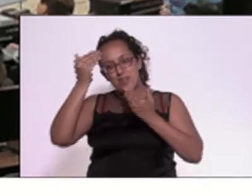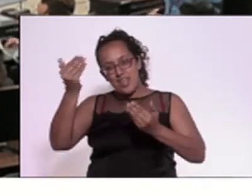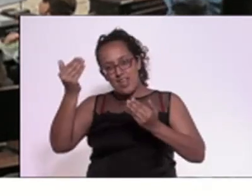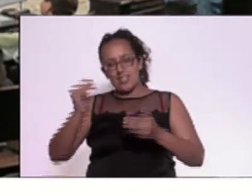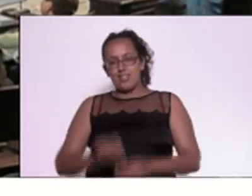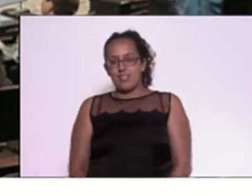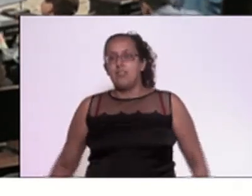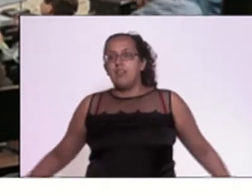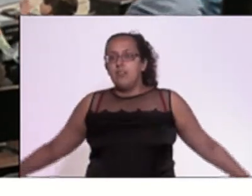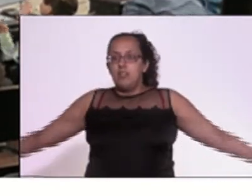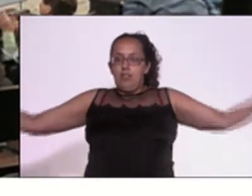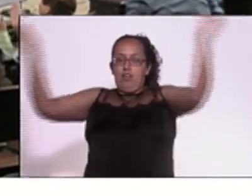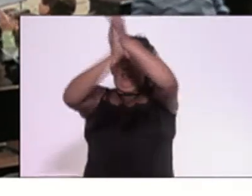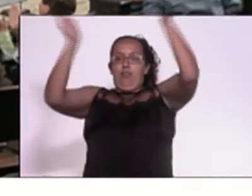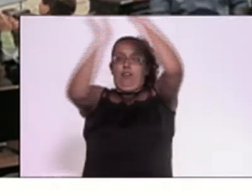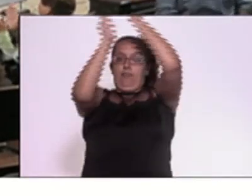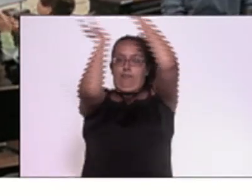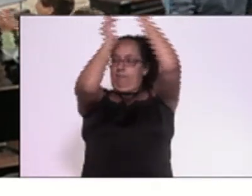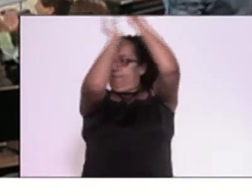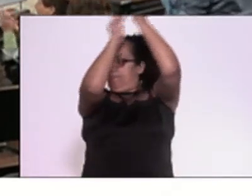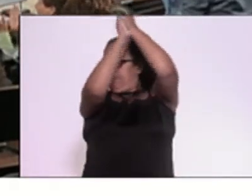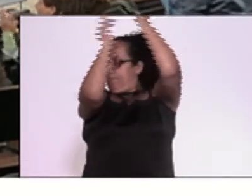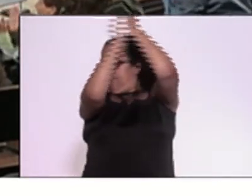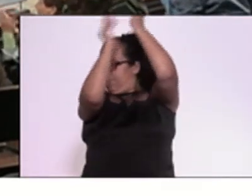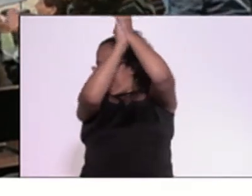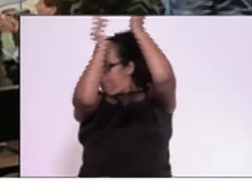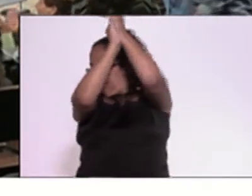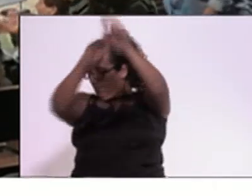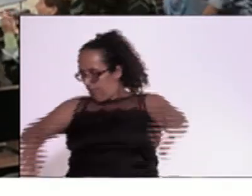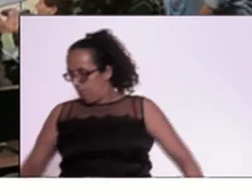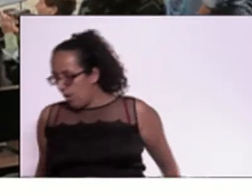tive que me reinventar. Minha cabeça no futuro e a impressão em máquina do passado,